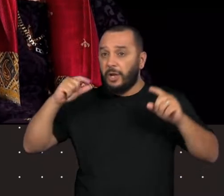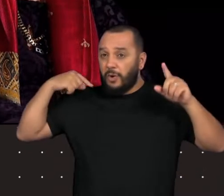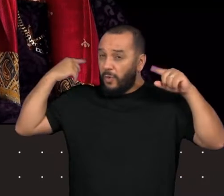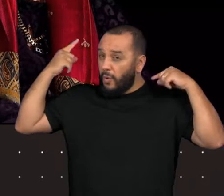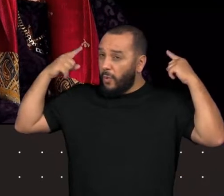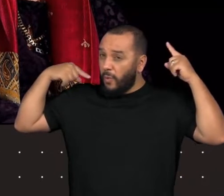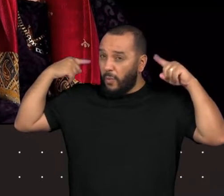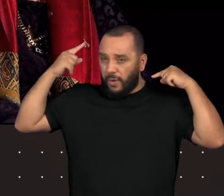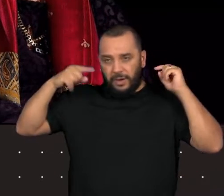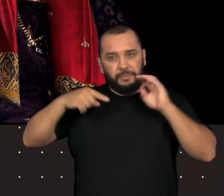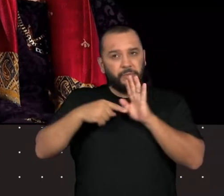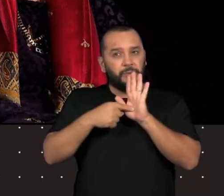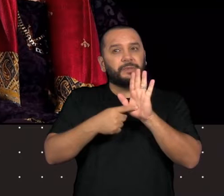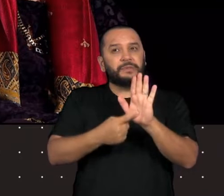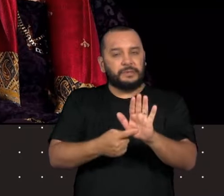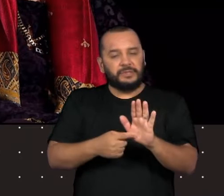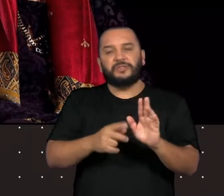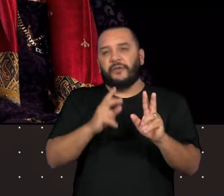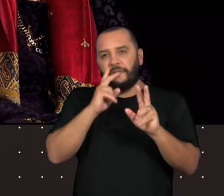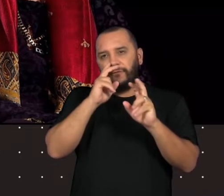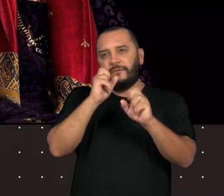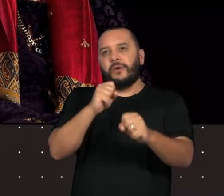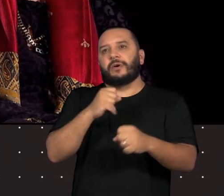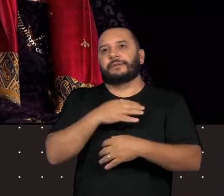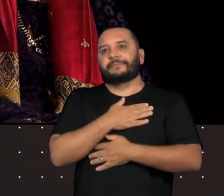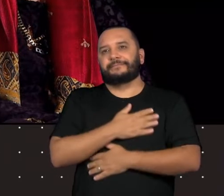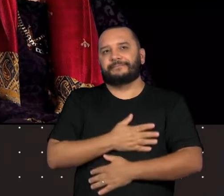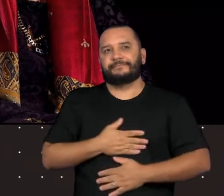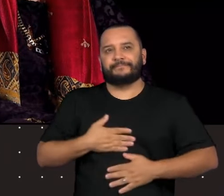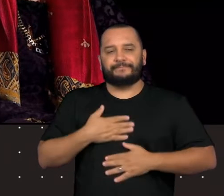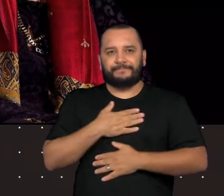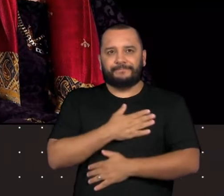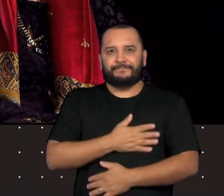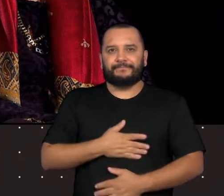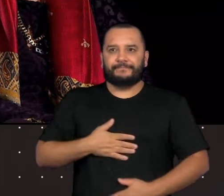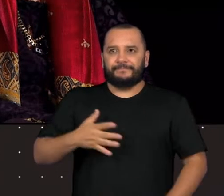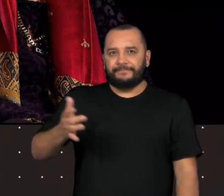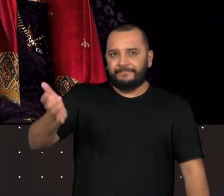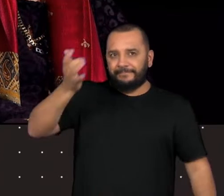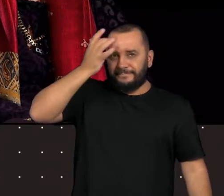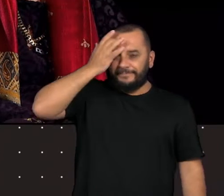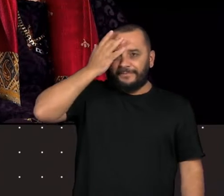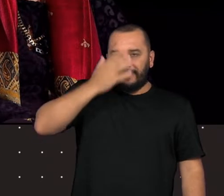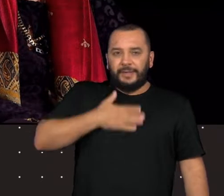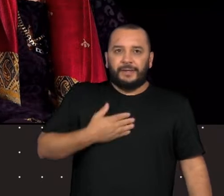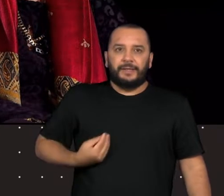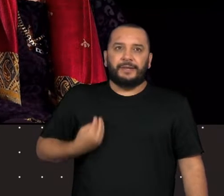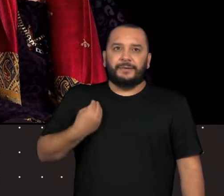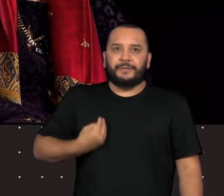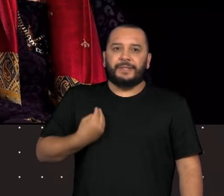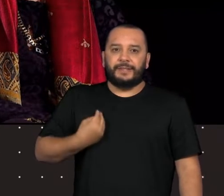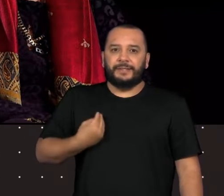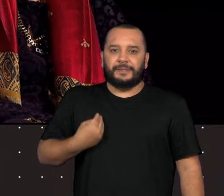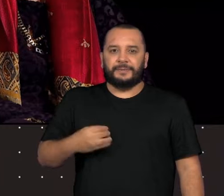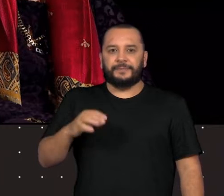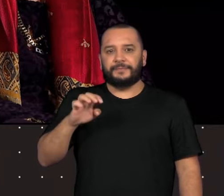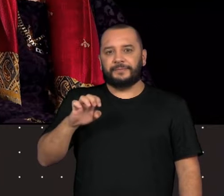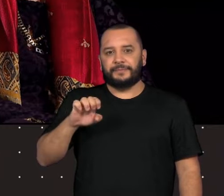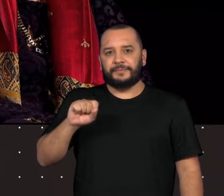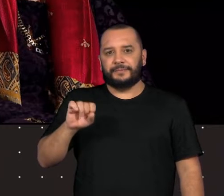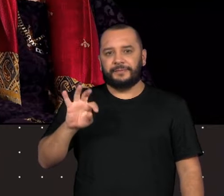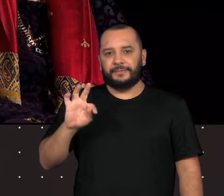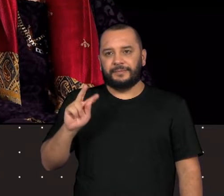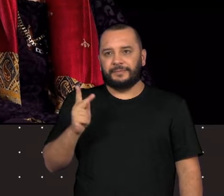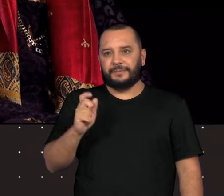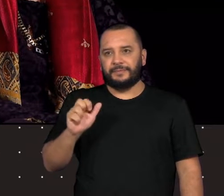Foi muito prazeroso e muito marcante para a minha trajetória. Aliás, Esther sempre se dedicou muito ao